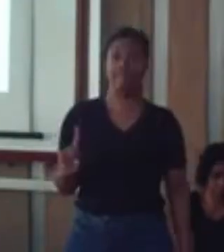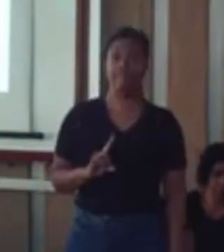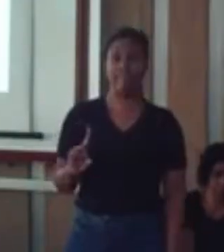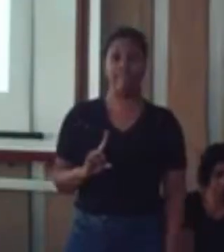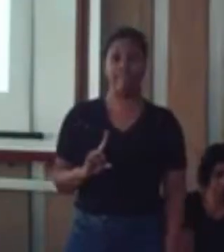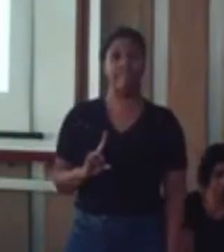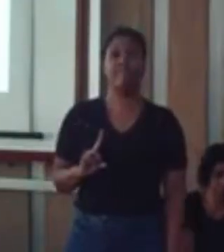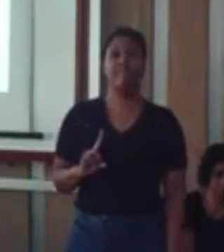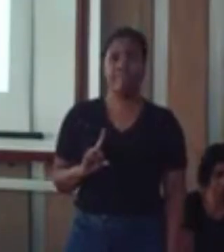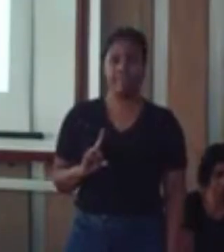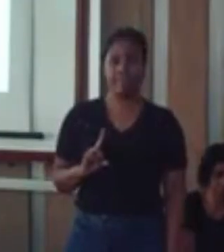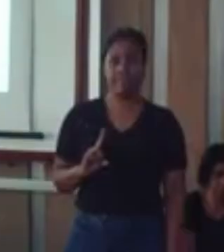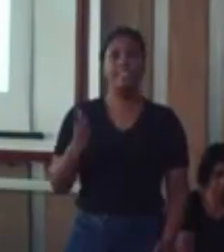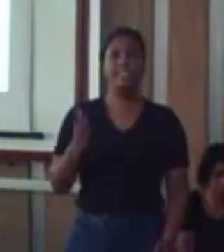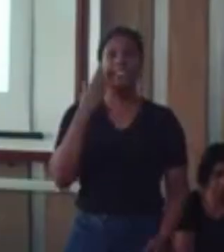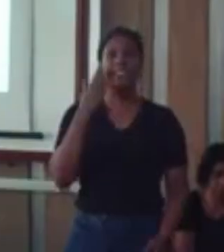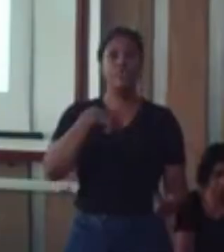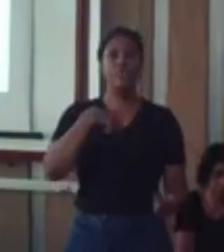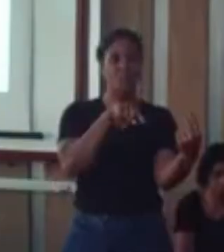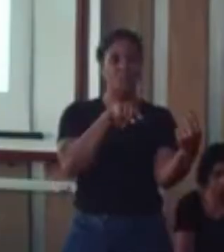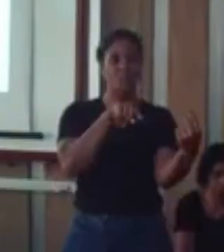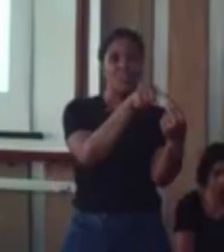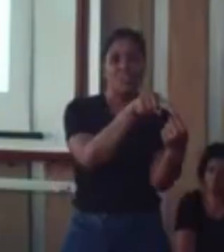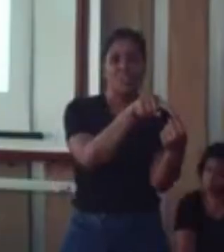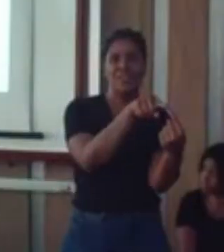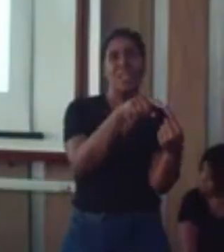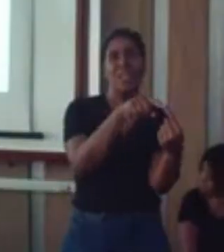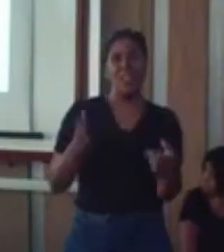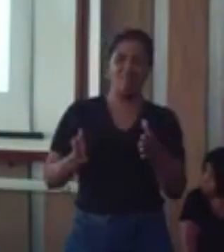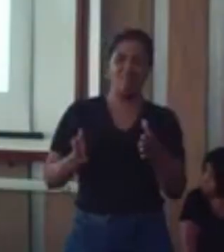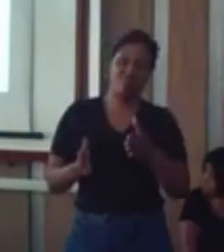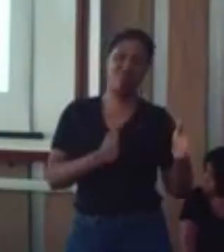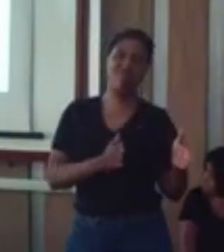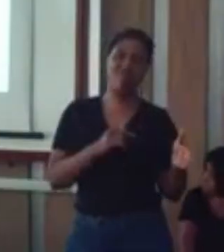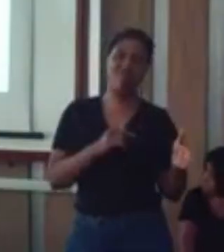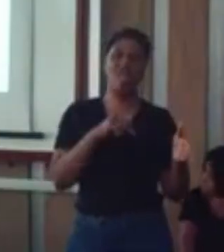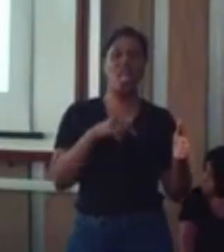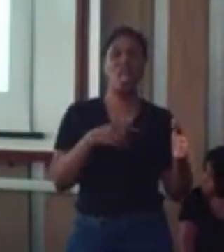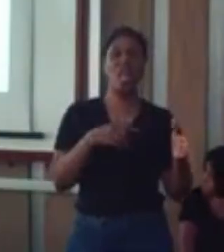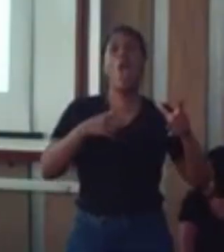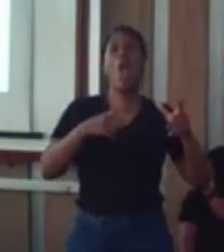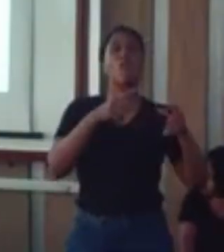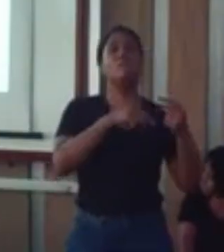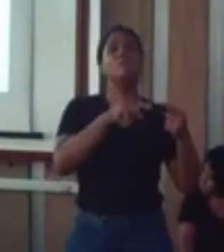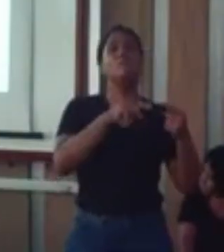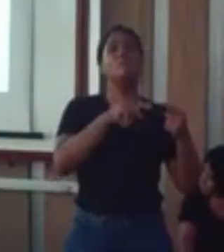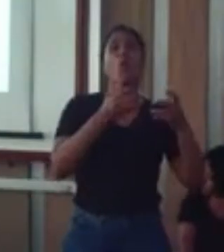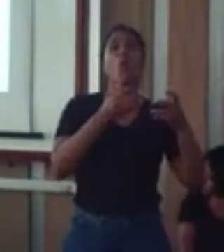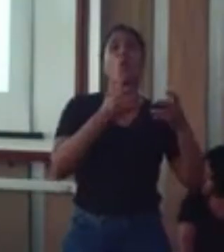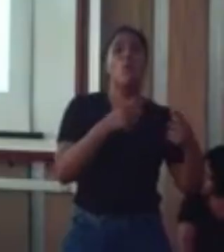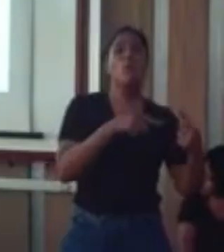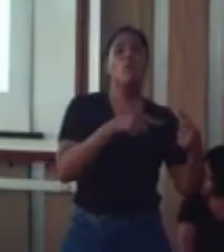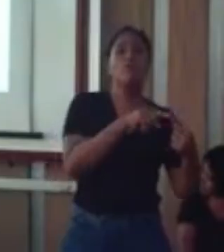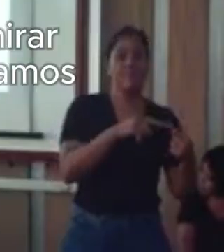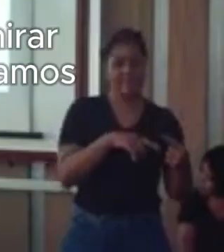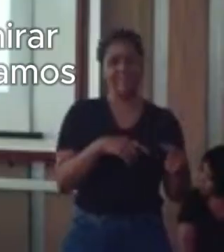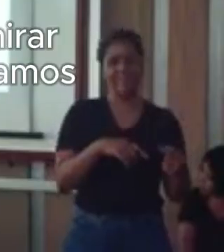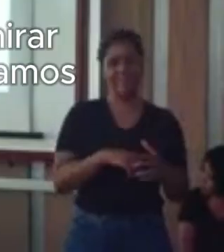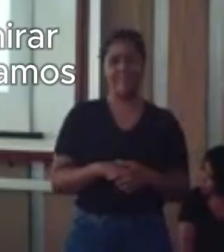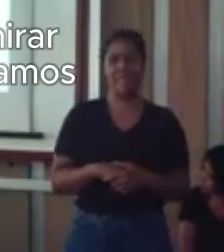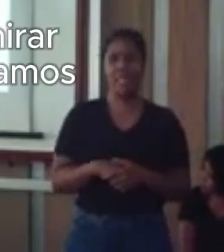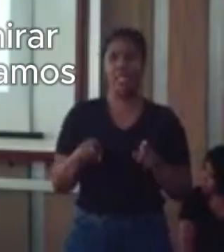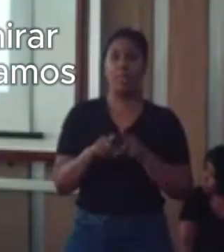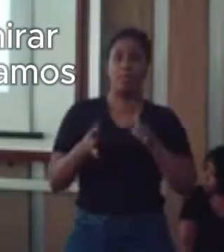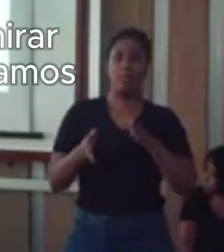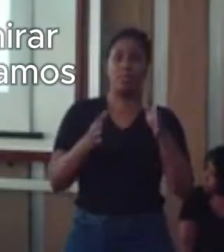sabe que quer chegar a algum lugar. Então, seria essa daqui. Já sabe em que lugar a gente quer chegar, dizendo melhor. E aqui já uma